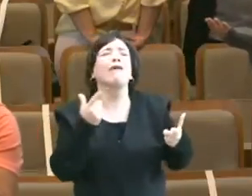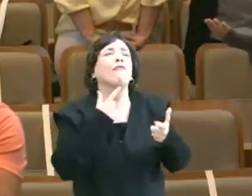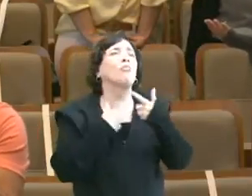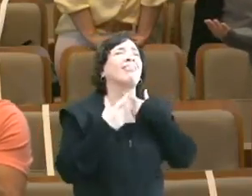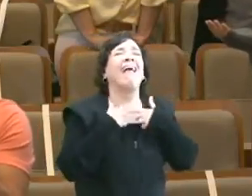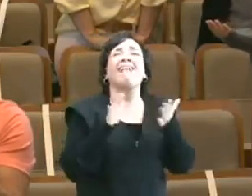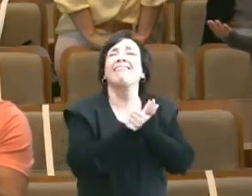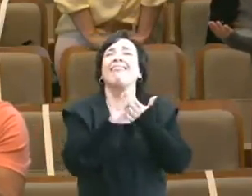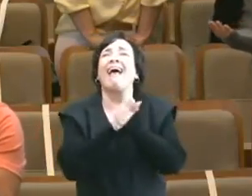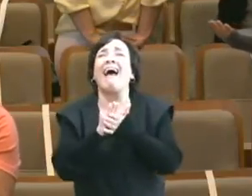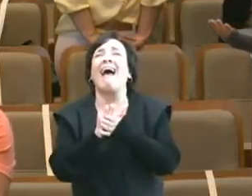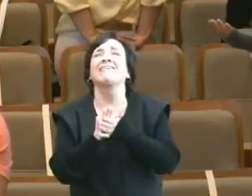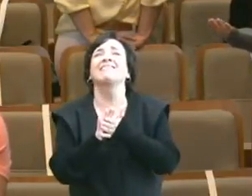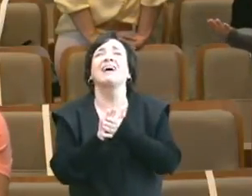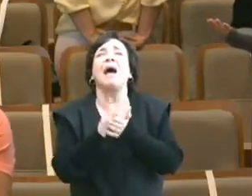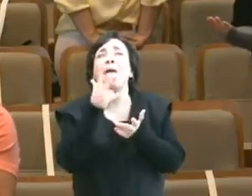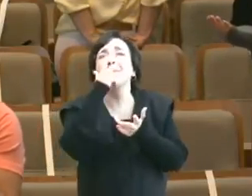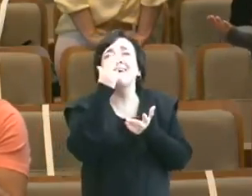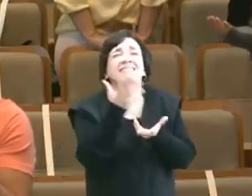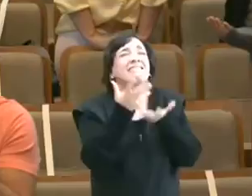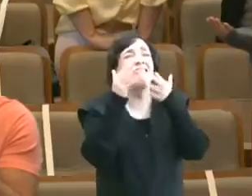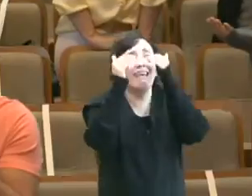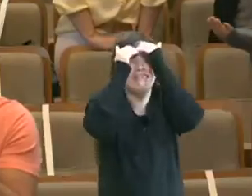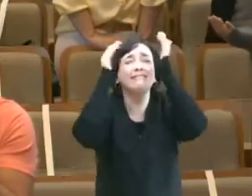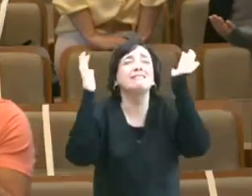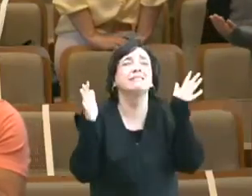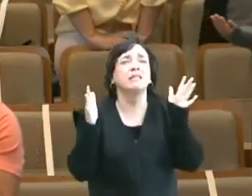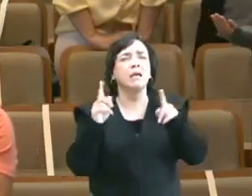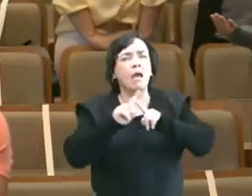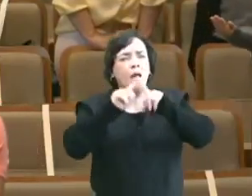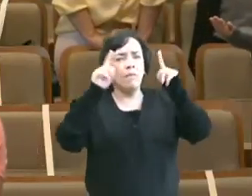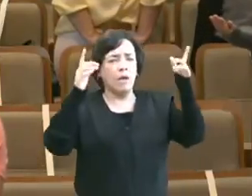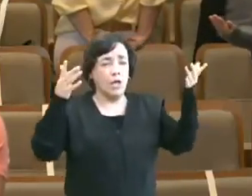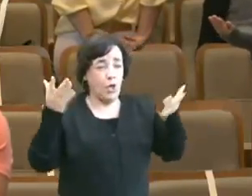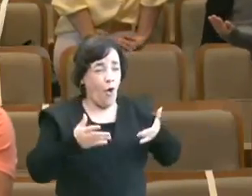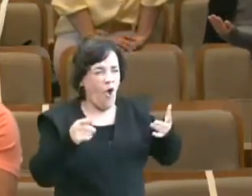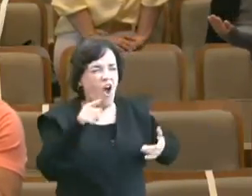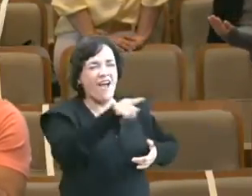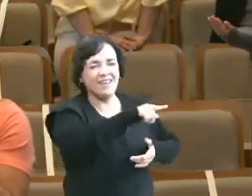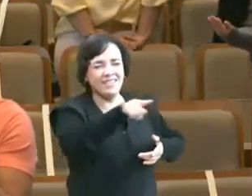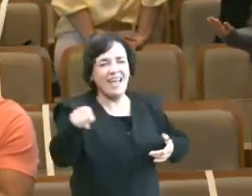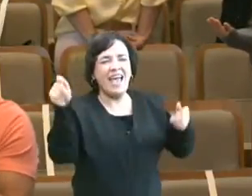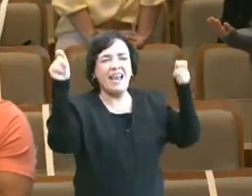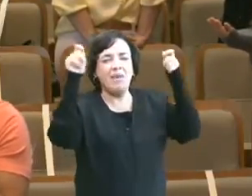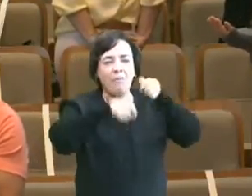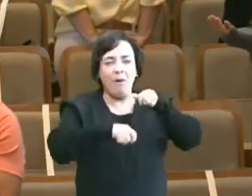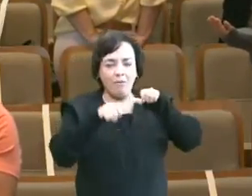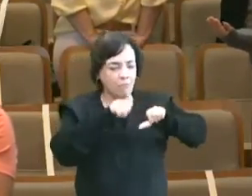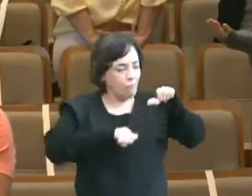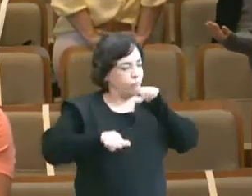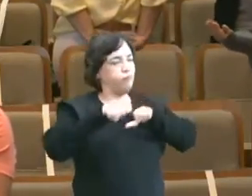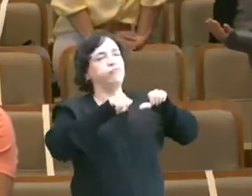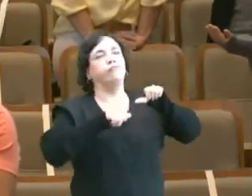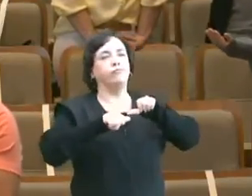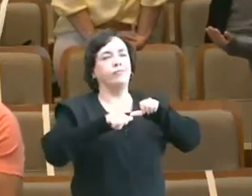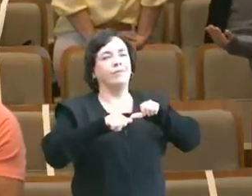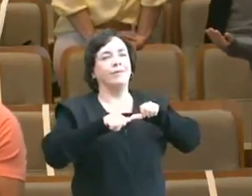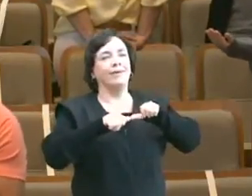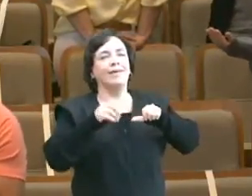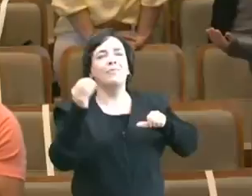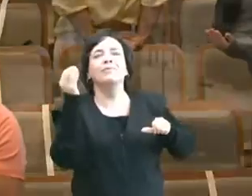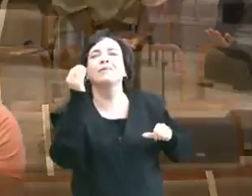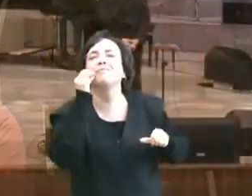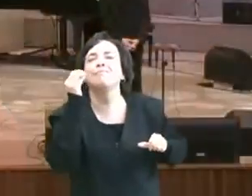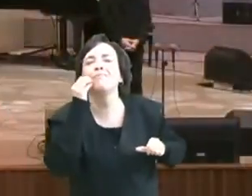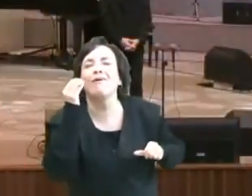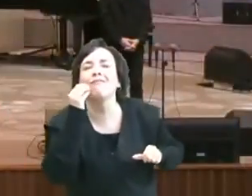dar um passo. Mas Pai, hoje que eles possam provar o banquete. Nós vamos tomar a ceia daqui a pouco, mas